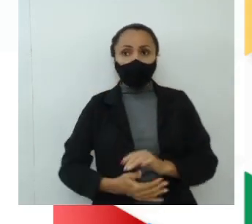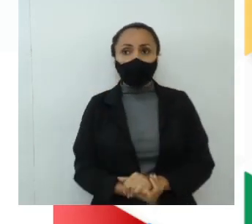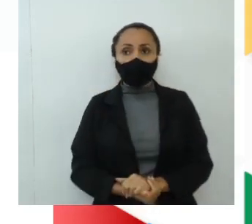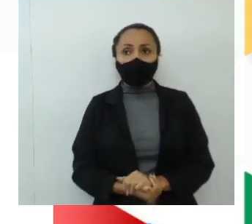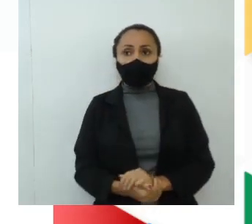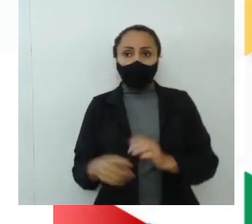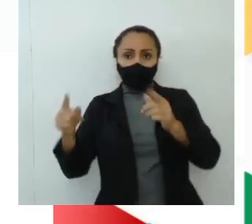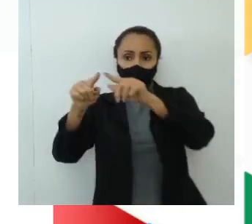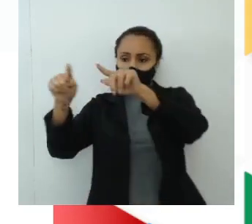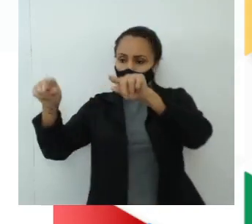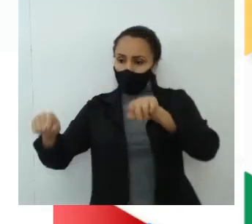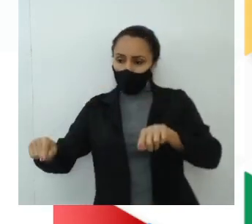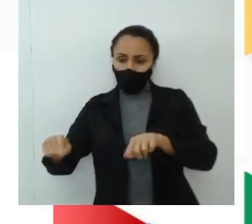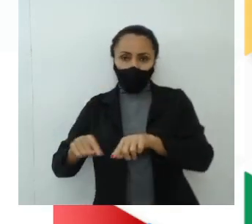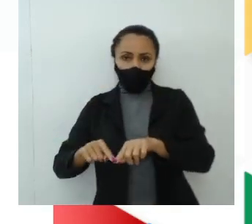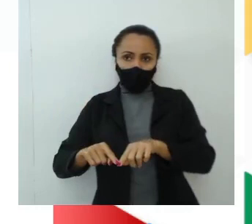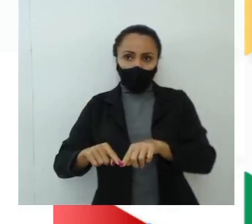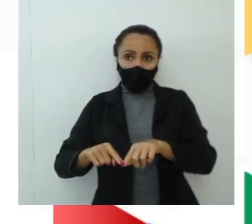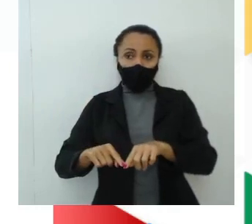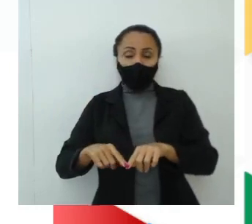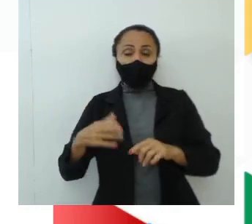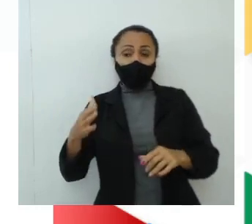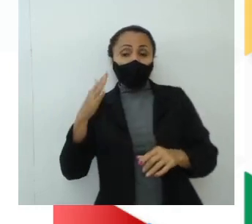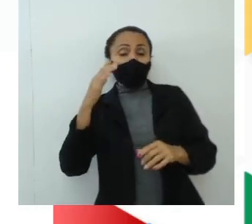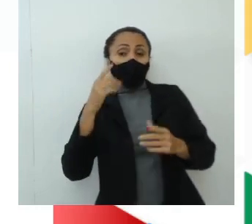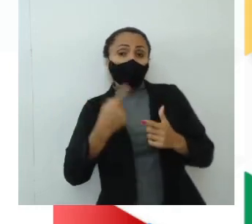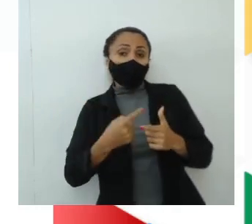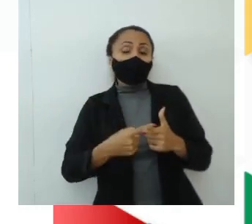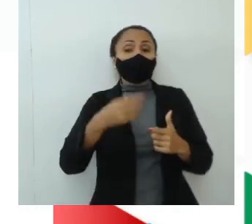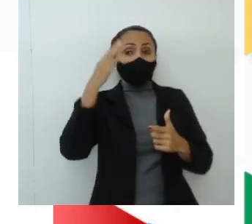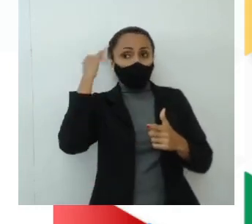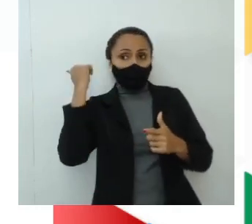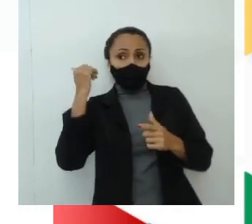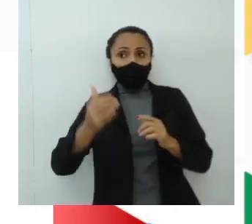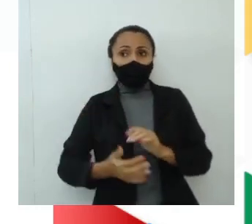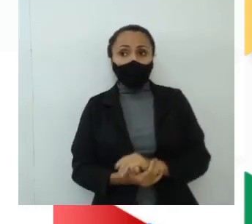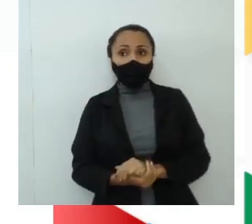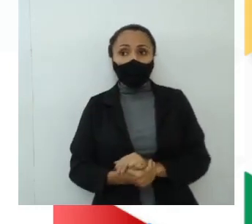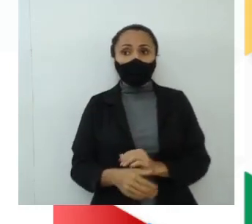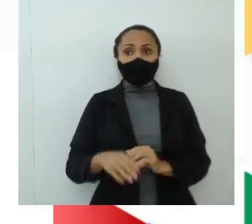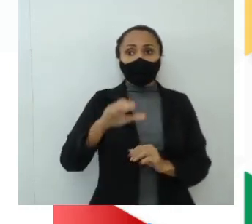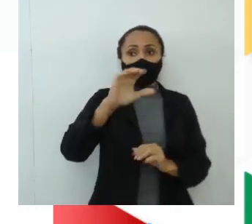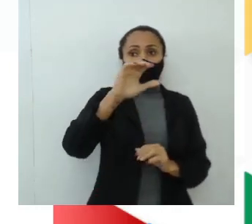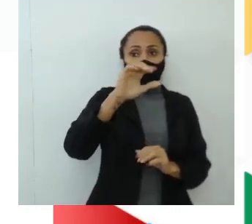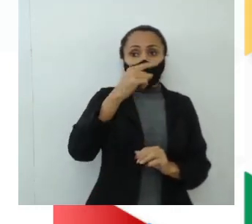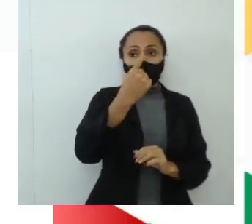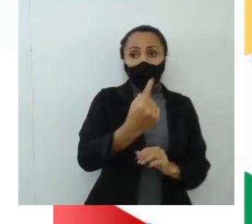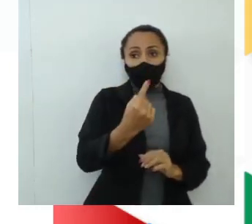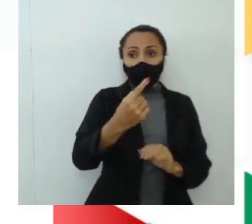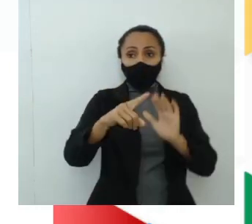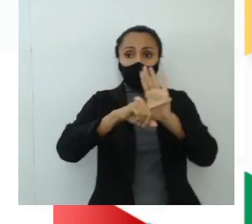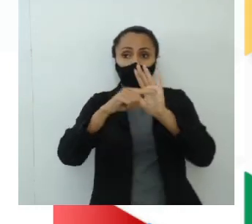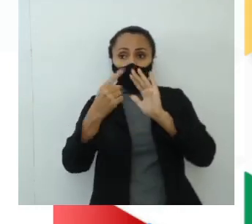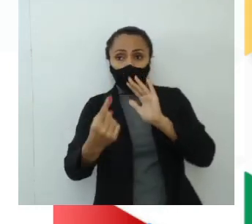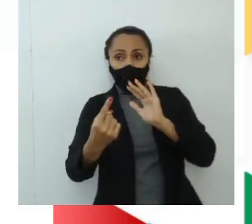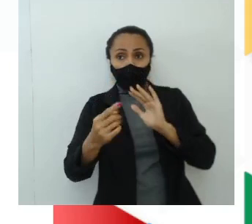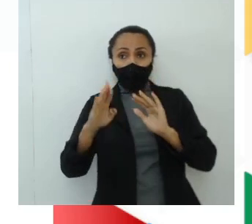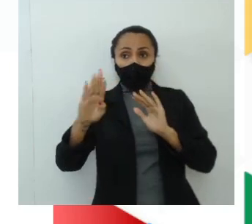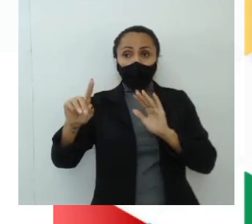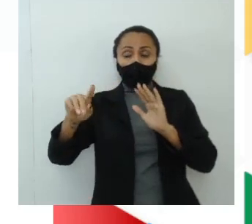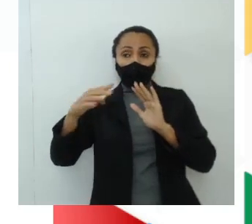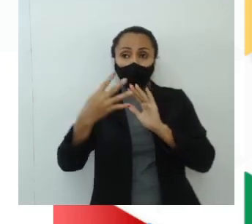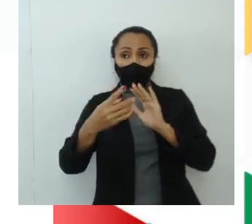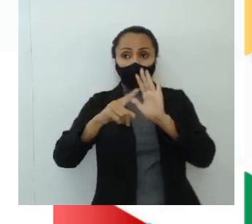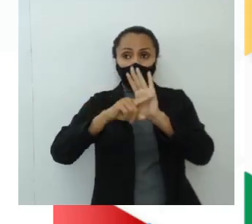quadrado, certinho? Porque eu sei que é A1 menos 1, B e B vai ser 4 menos